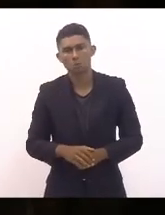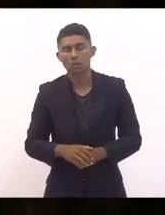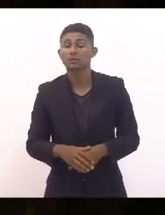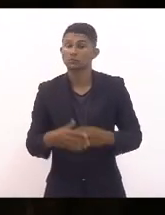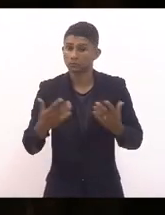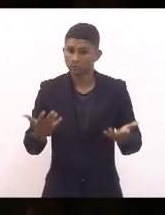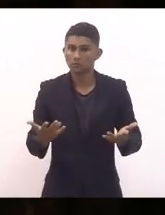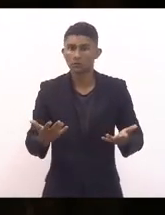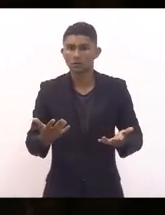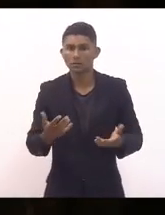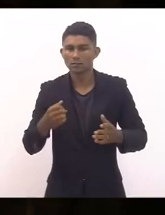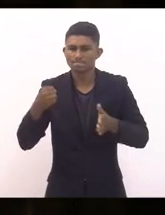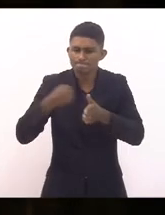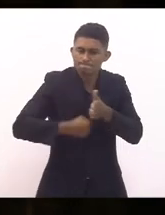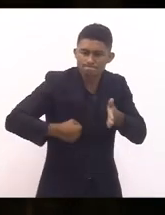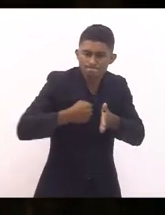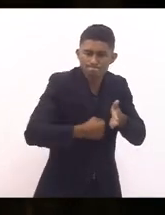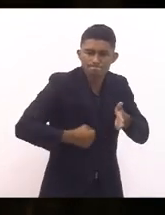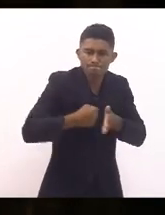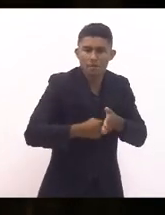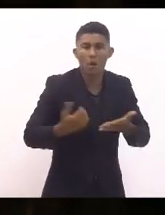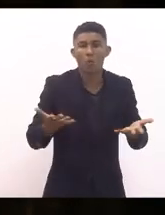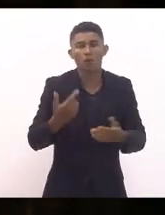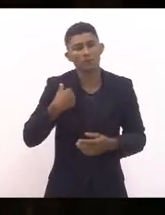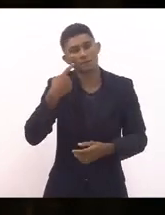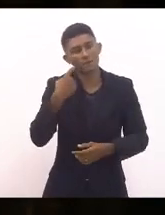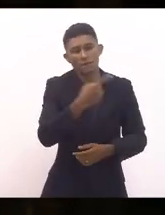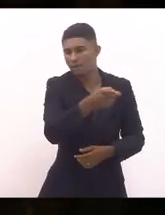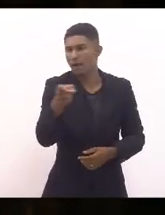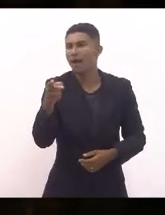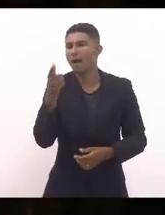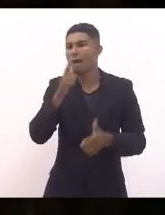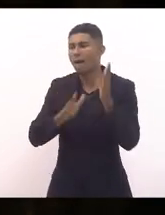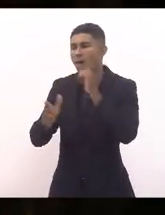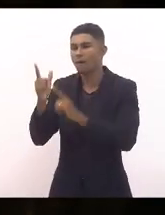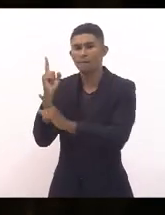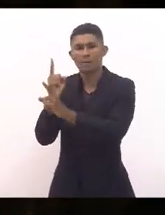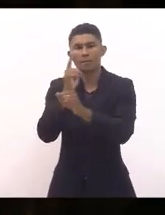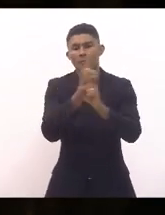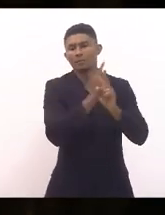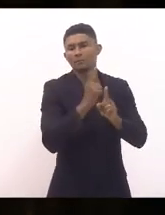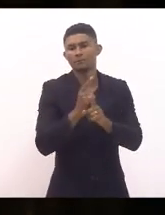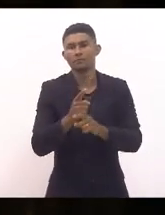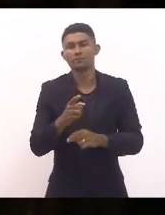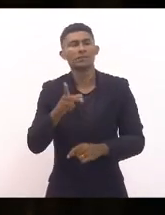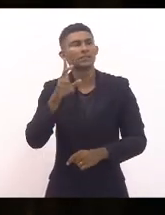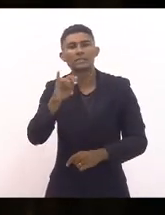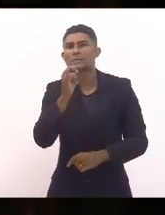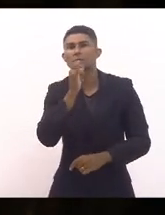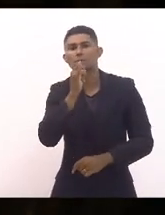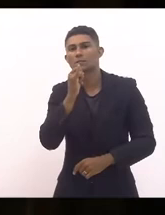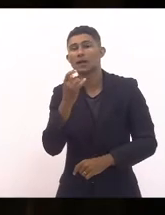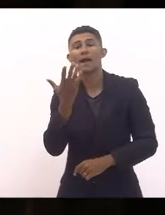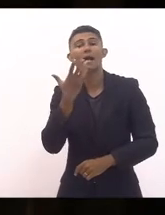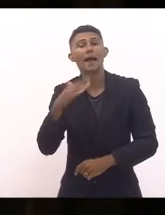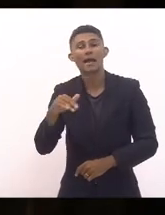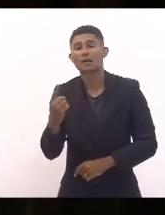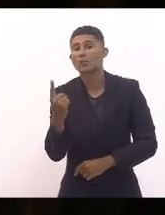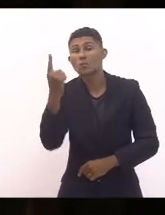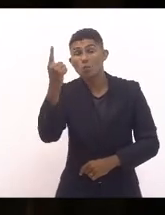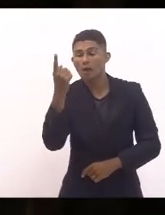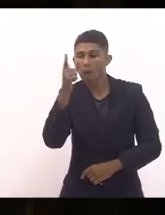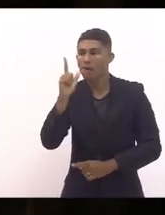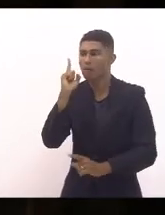transformar numa realidade, e hoje a gente vê o resultado. Mesmo que se tivéssemos encontrado apenas uma criança,